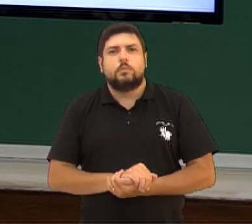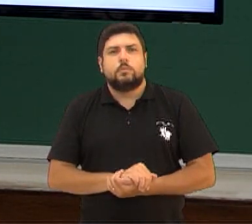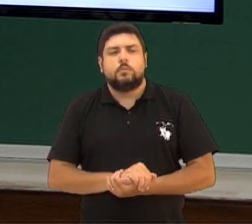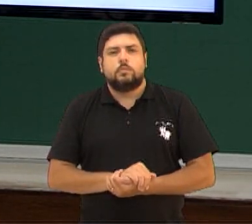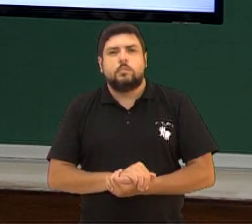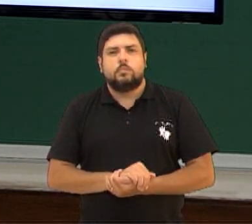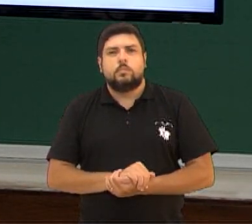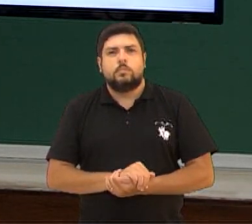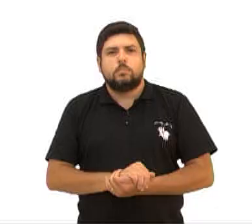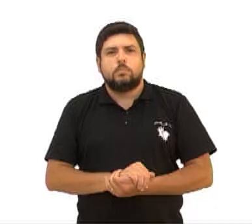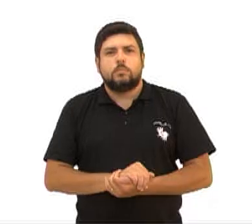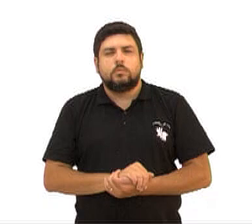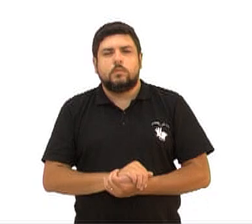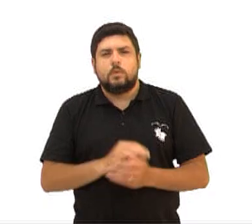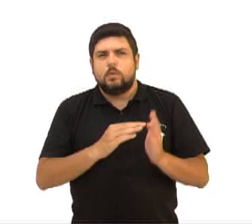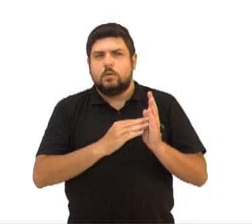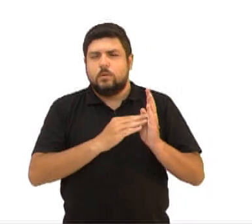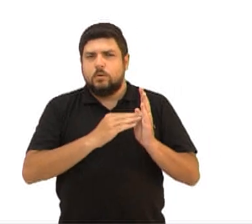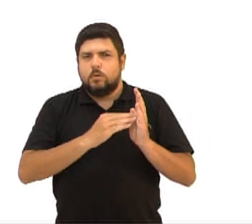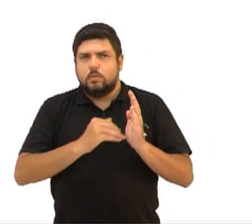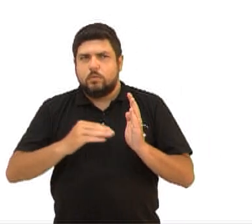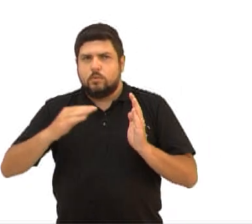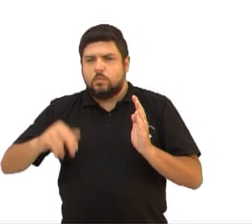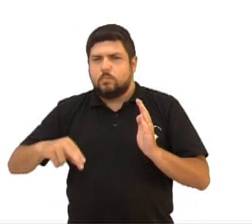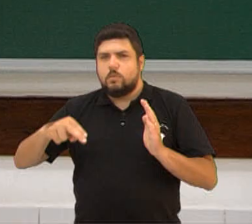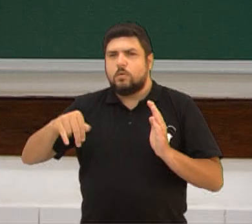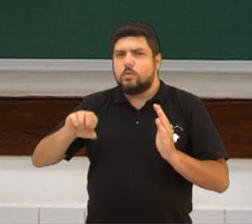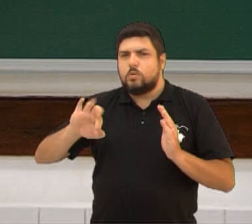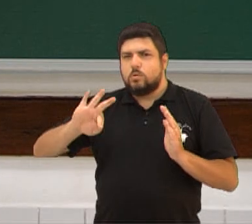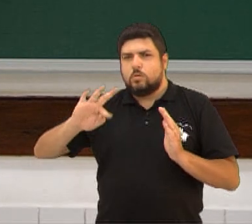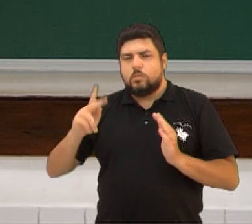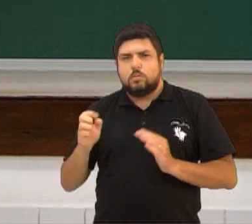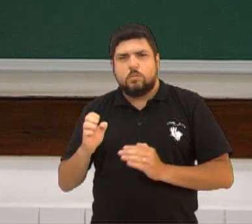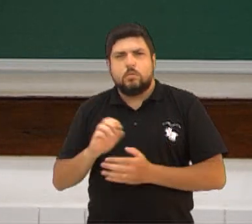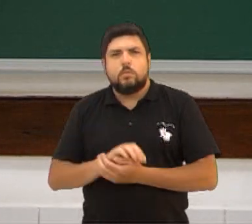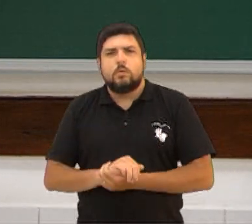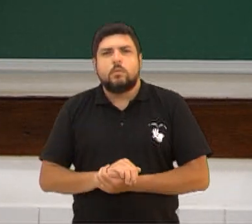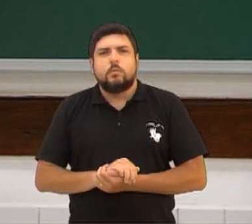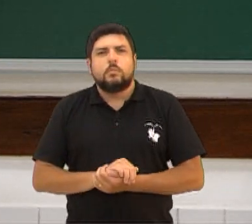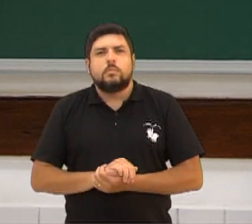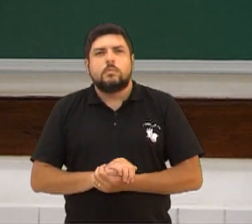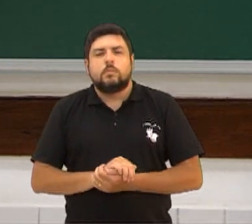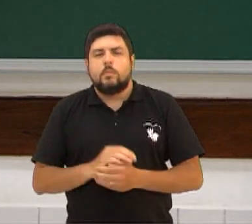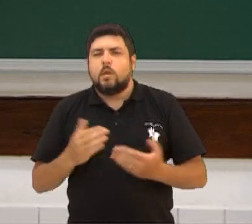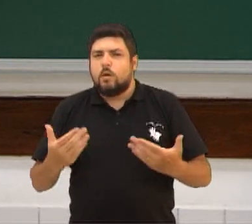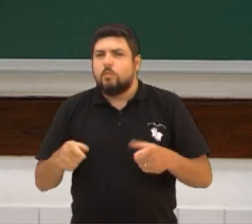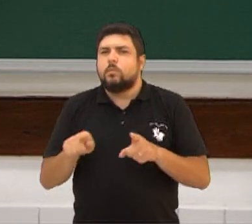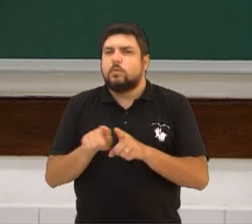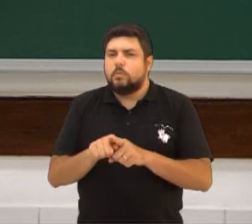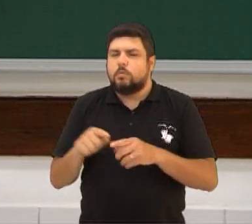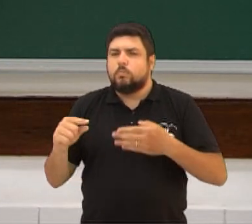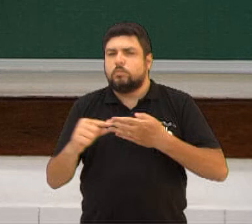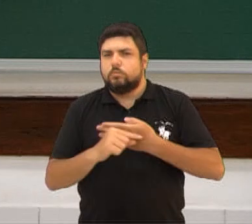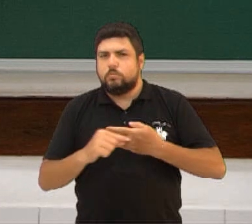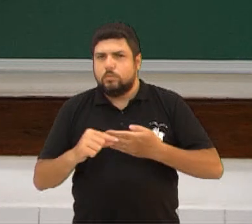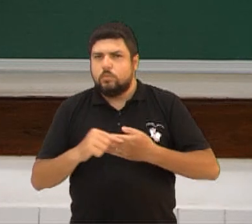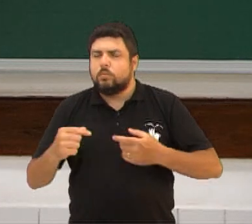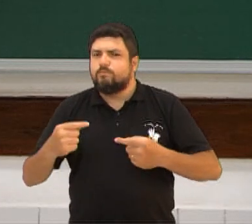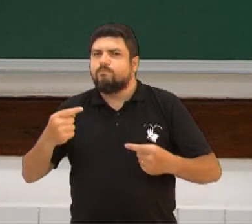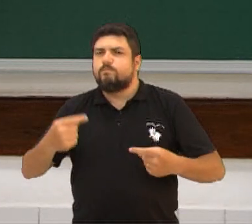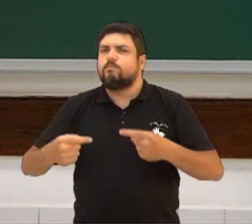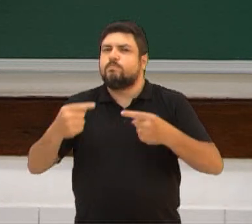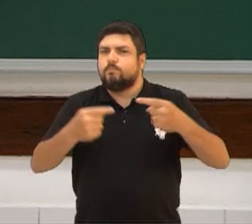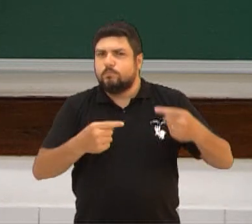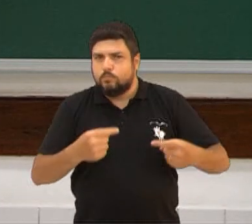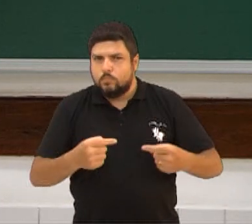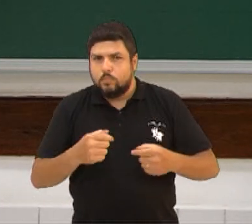A estética nietzschiana. Agora nós entramos num autor também muito polêmico. A